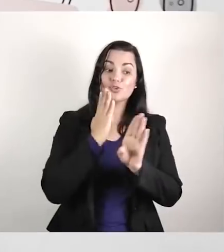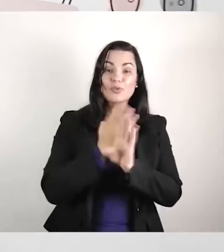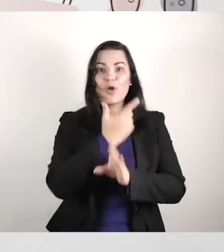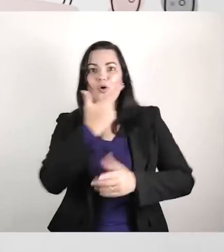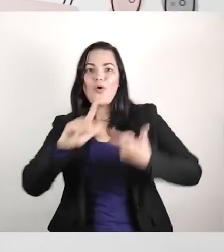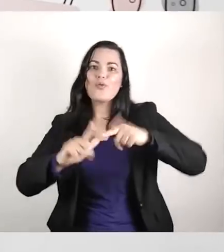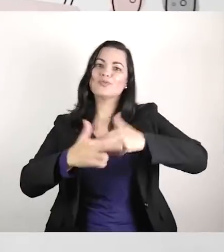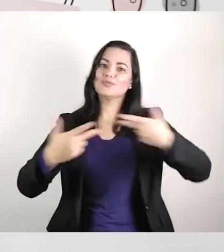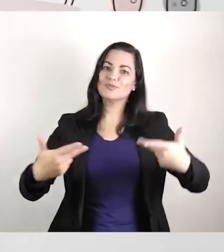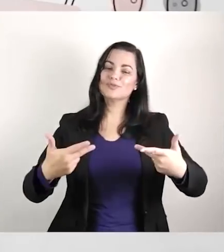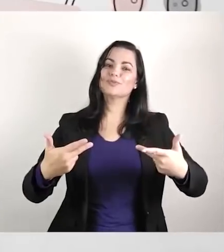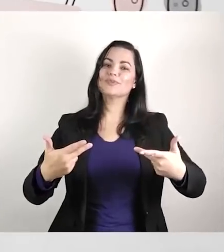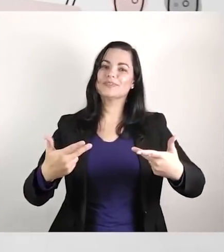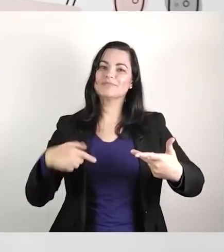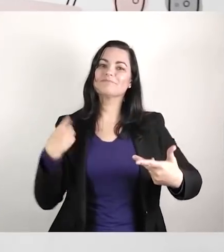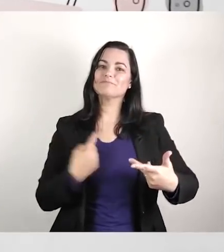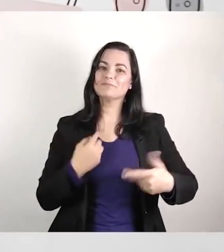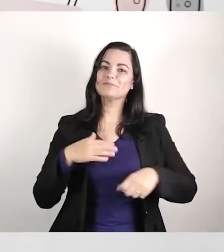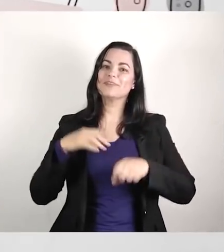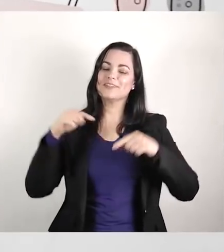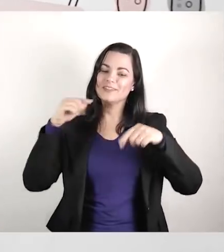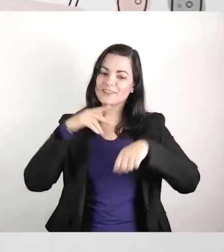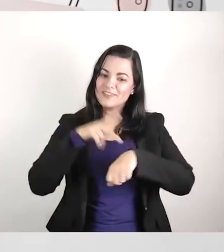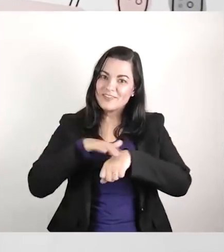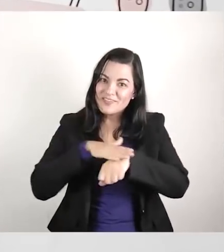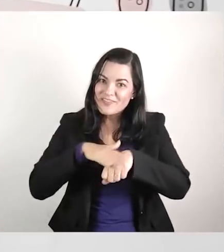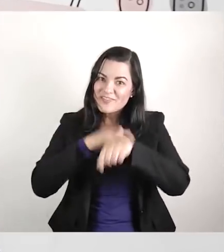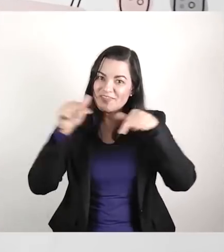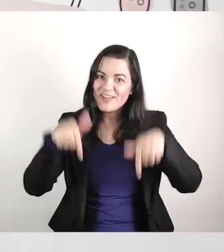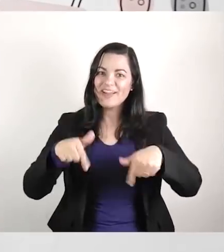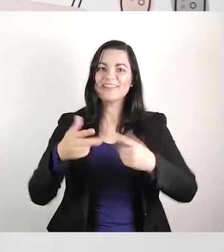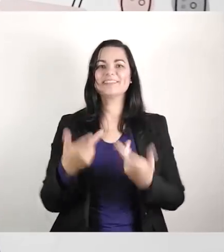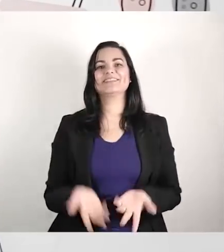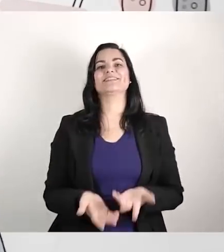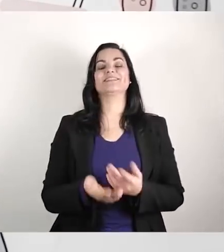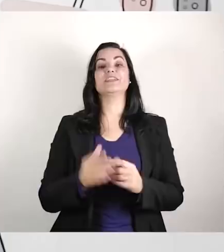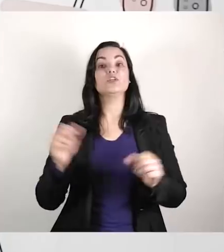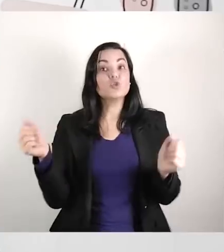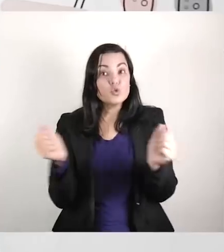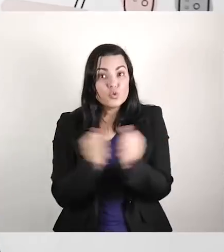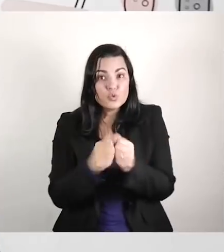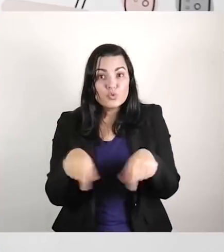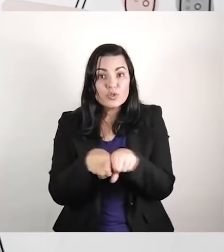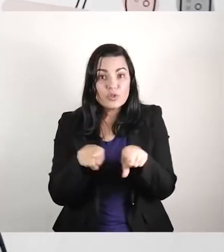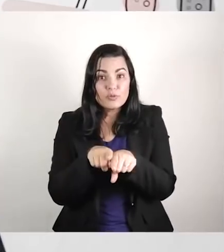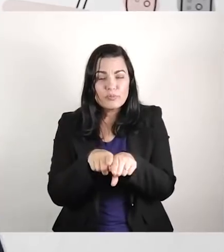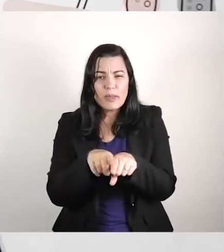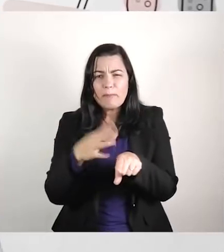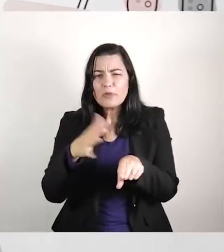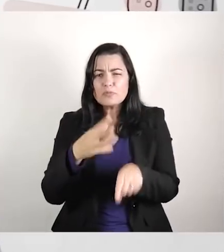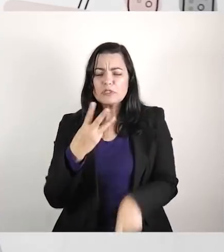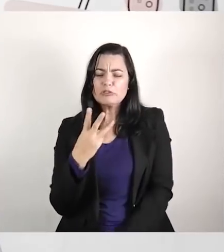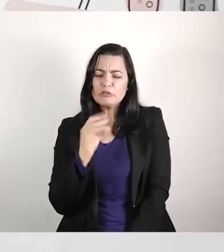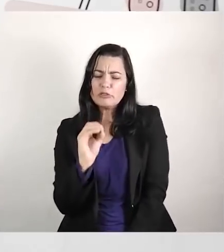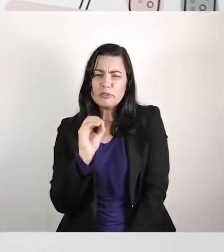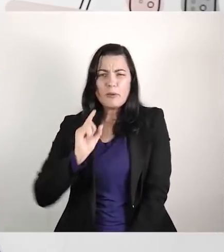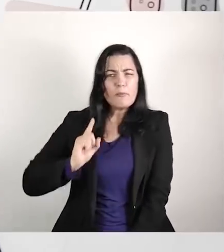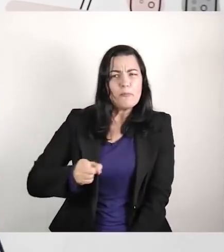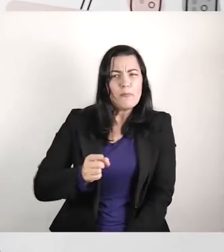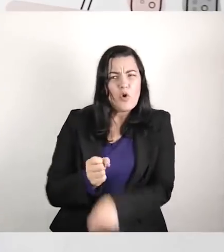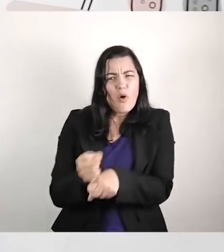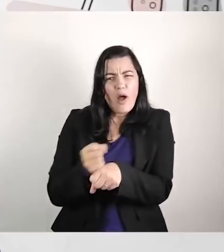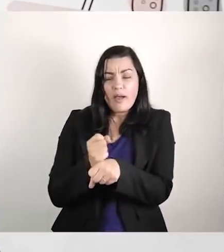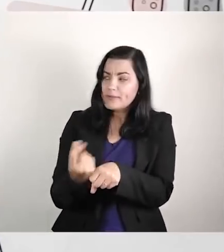aqui das nossas conversas, tá bom? Junto com tudo isso, surgiu também há cerca de